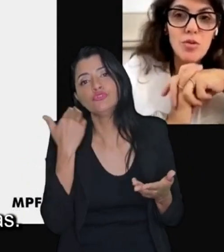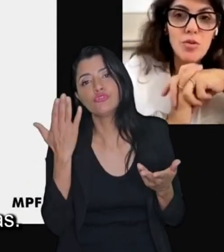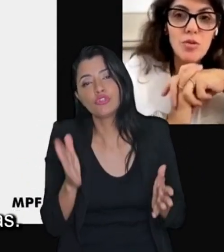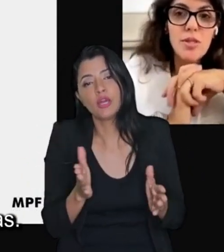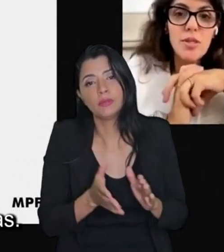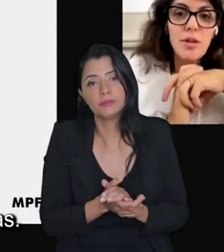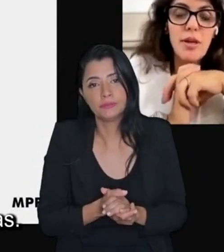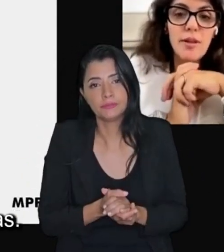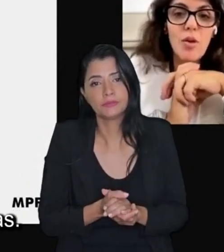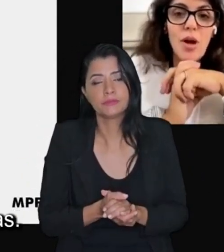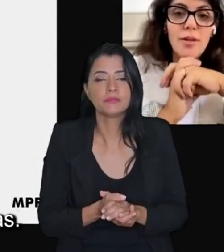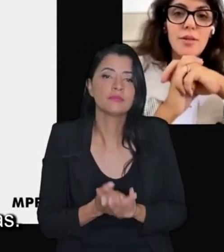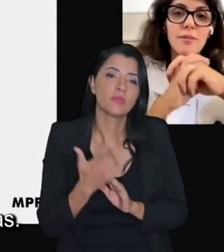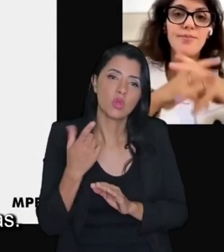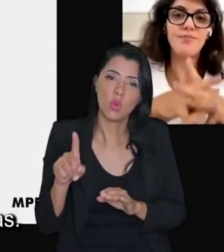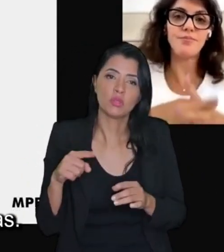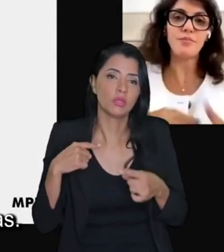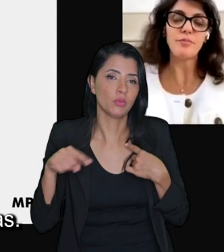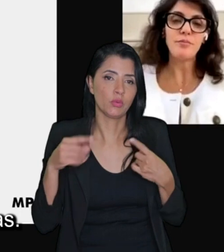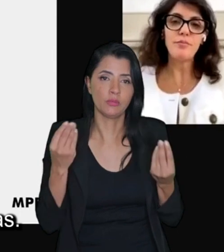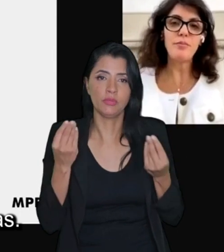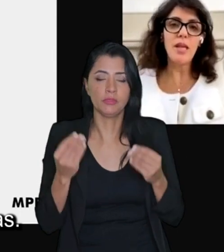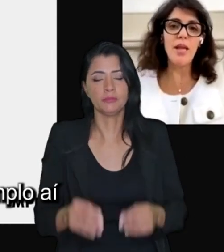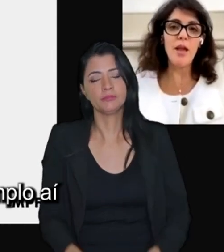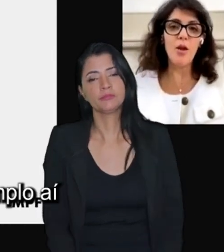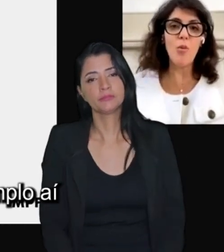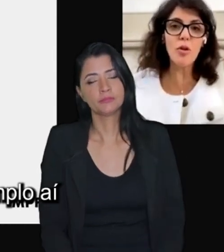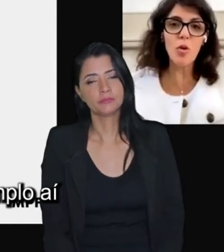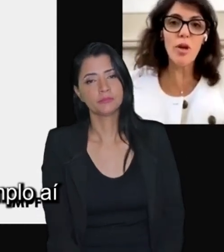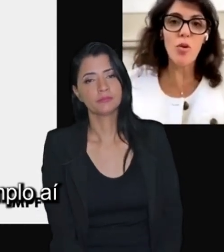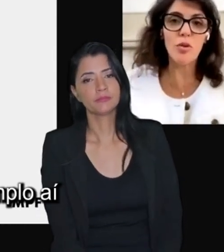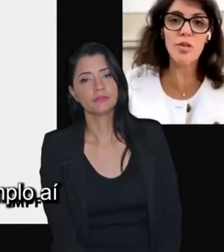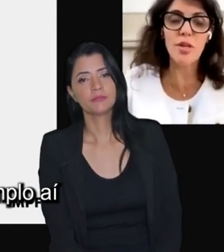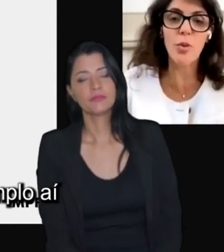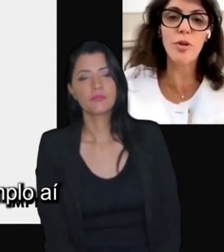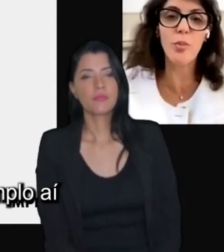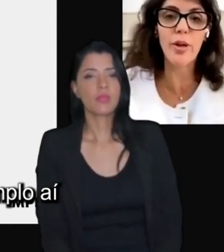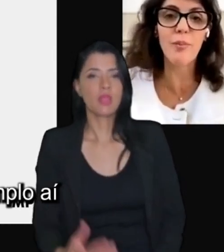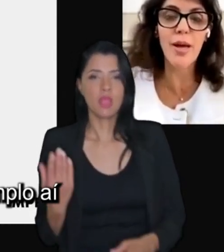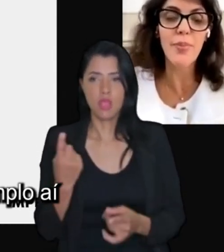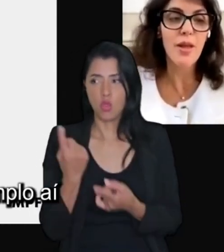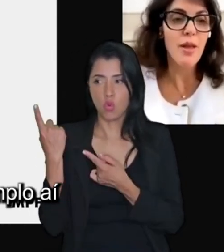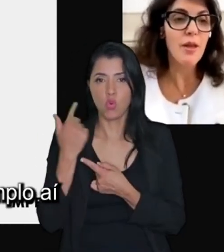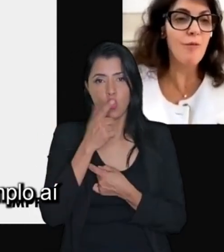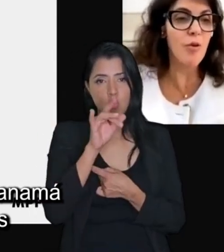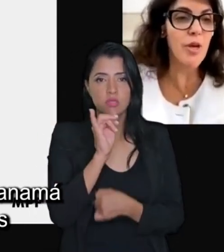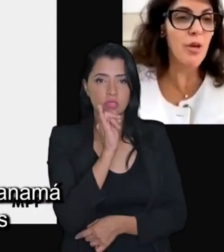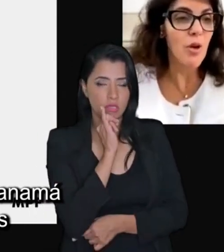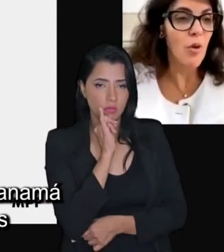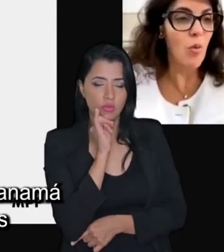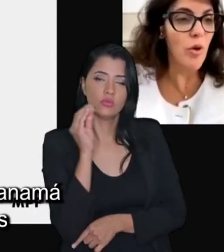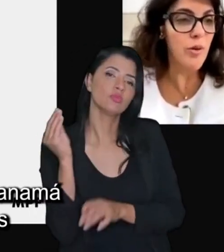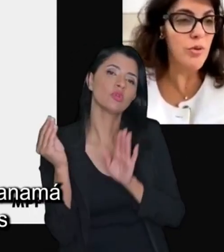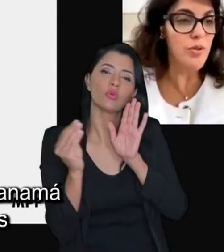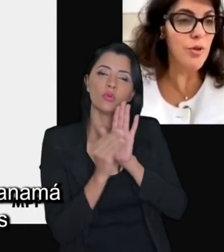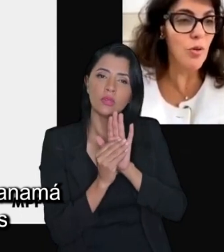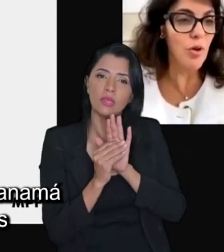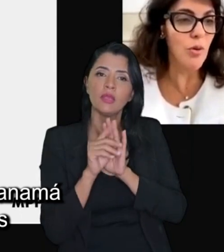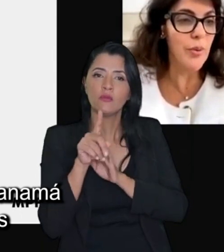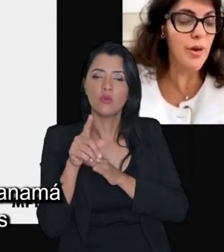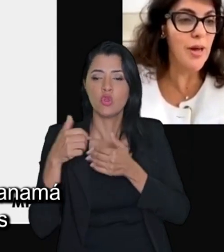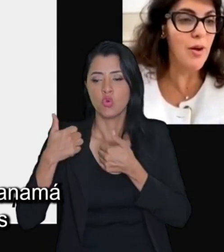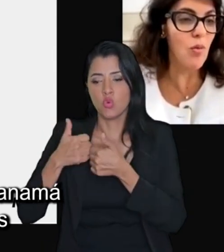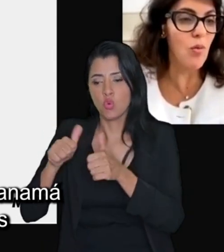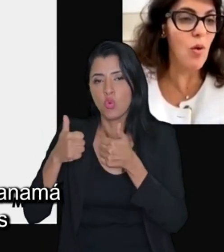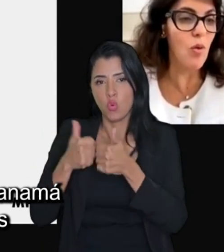por razões inadequadas. Eu coloquei um outro exemplo aí do Panamá, que foi um ônibus